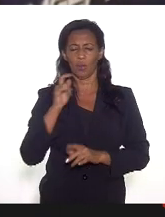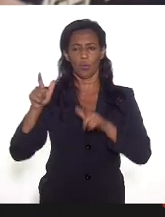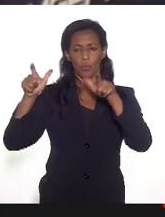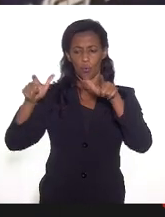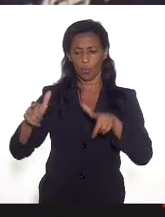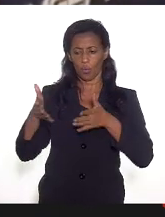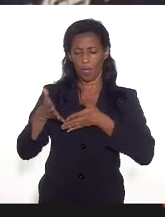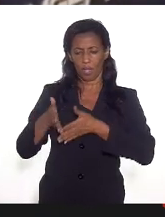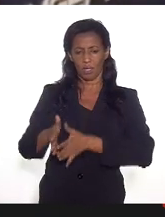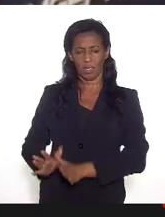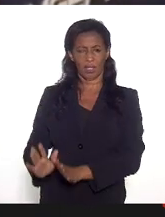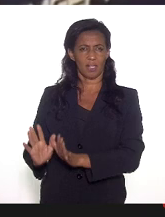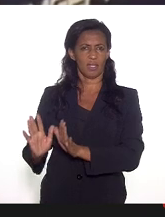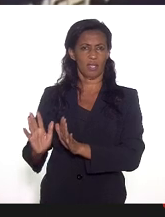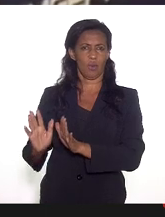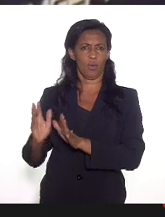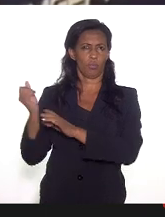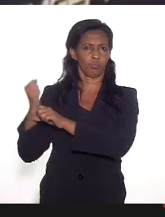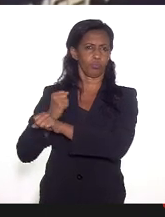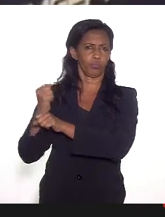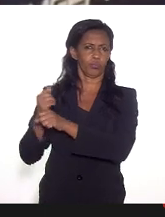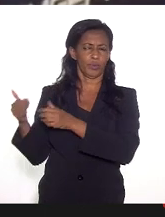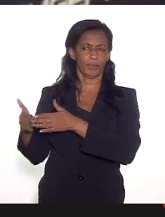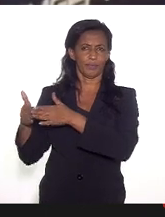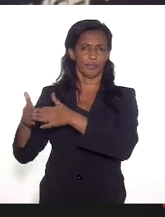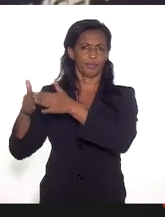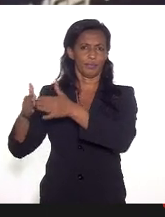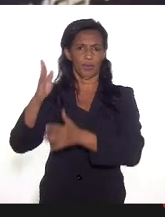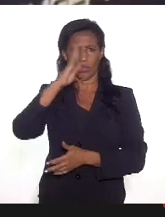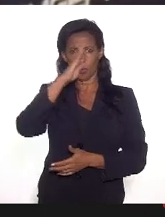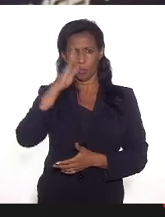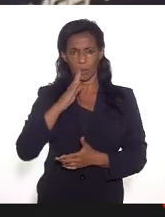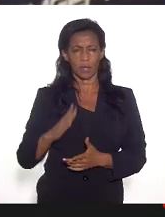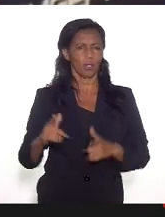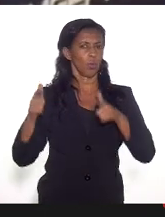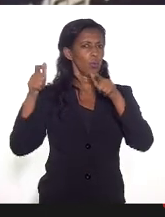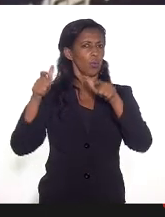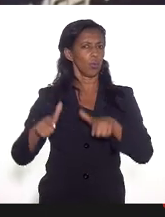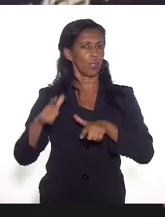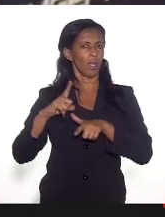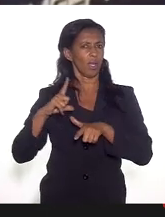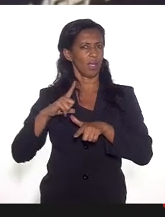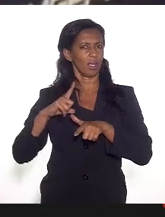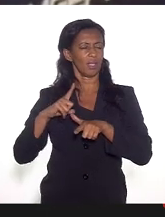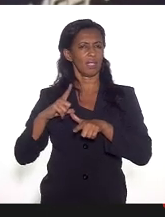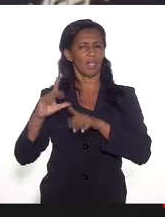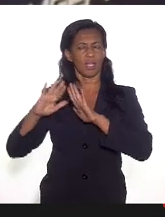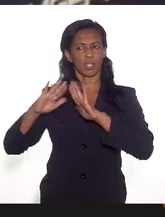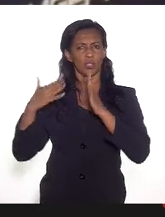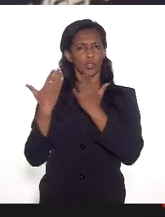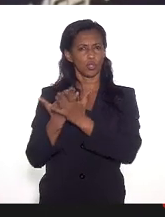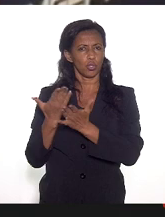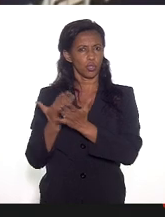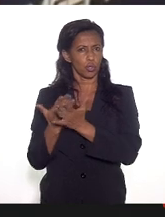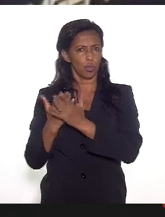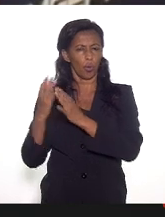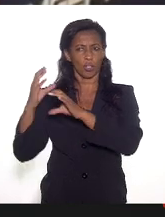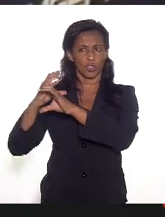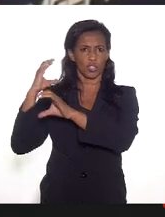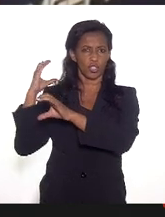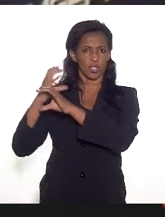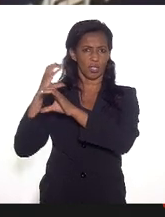que nasceu a construção naval no Brasil, o local que tem excelentes escolas de engenharia